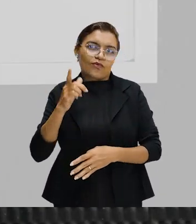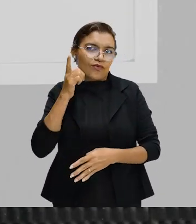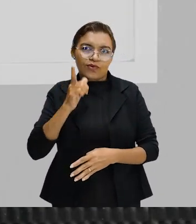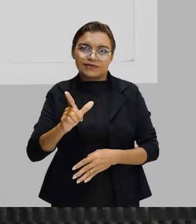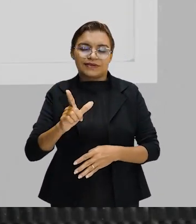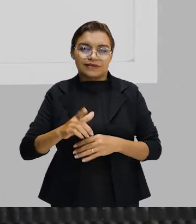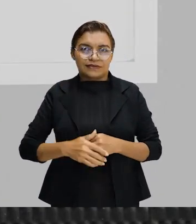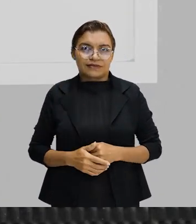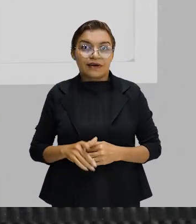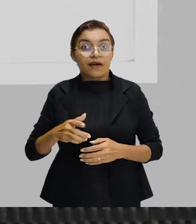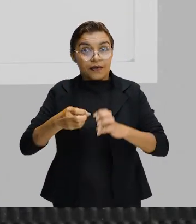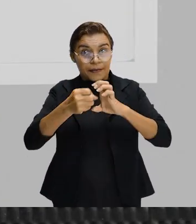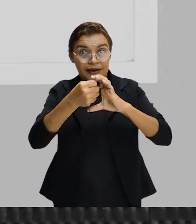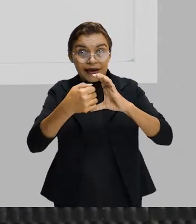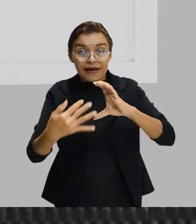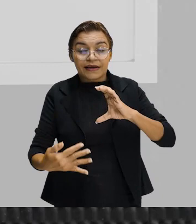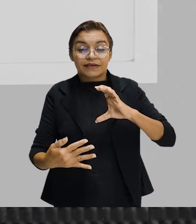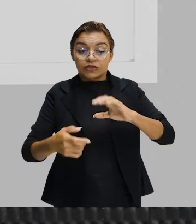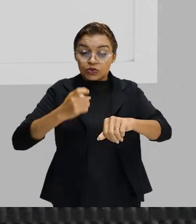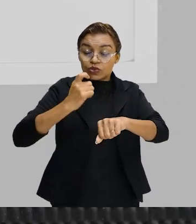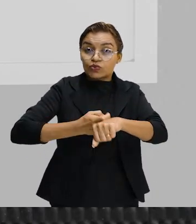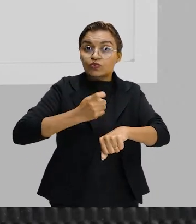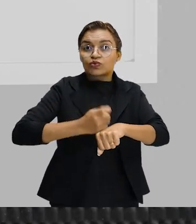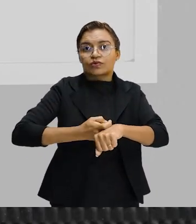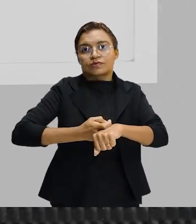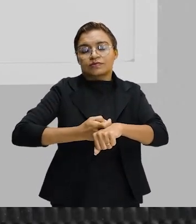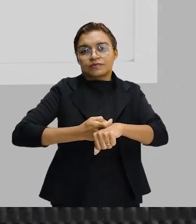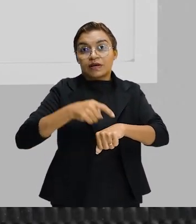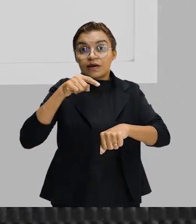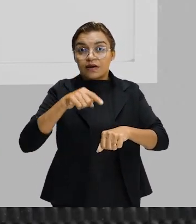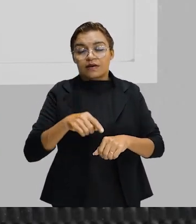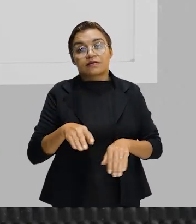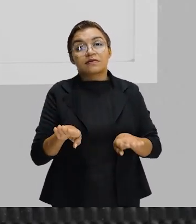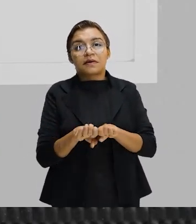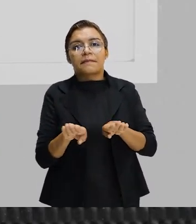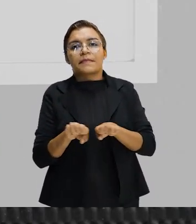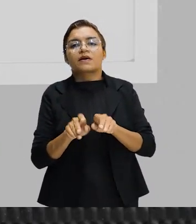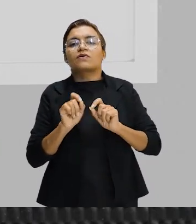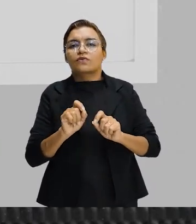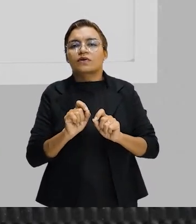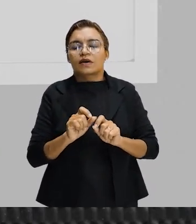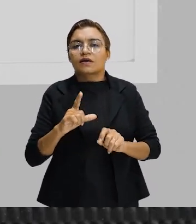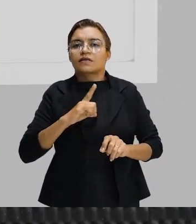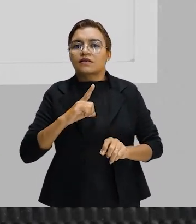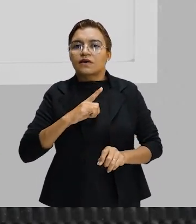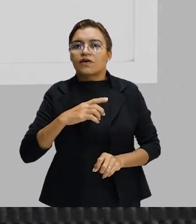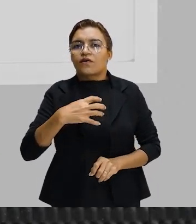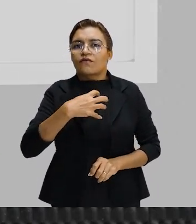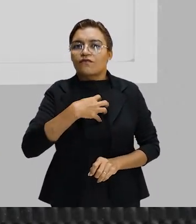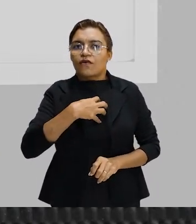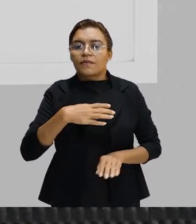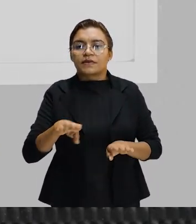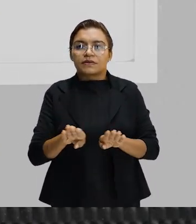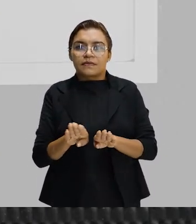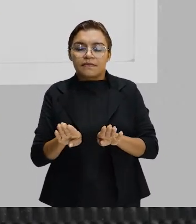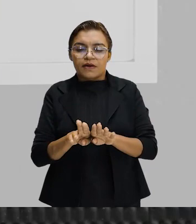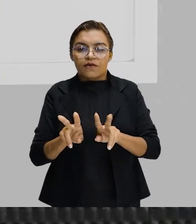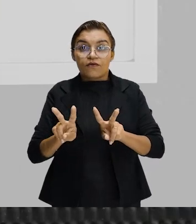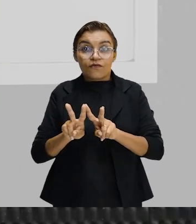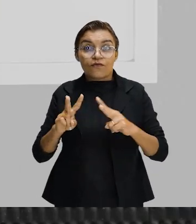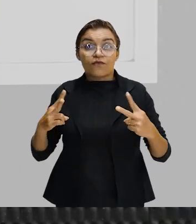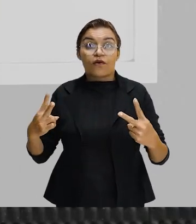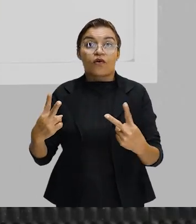uma característica do sólido. O sólido também, ele vai ter forma e volume